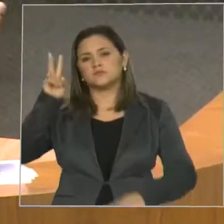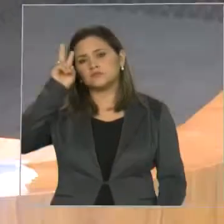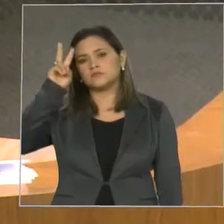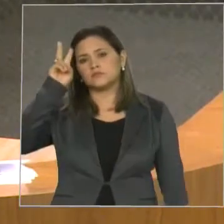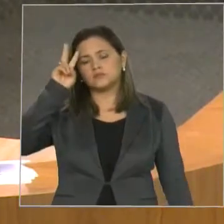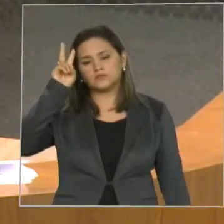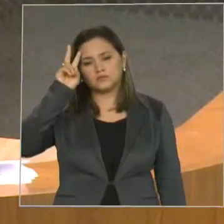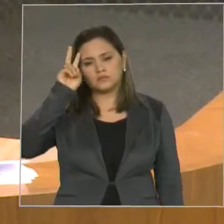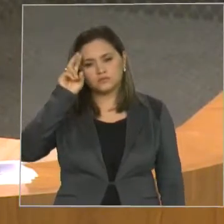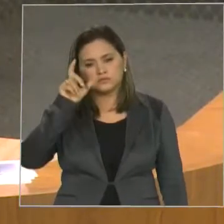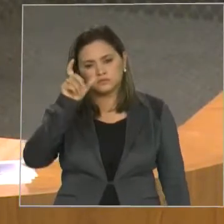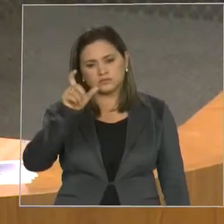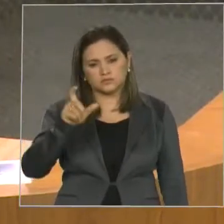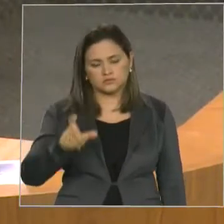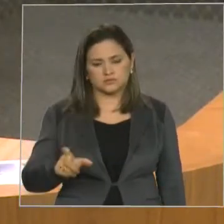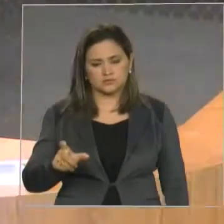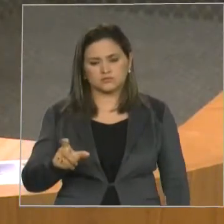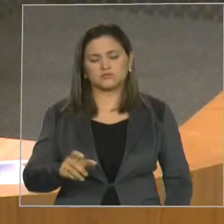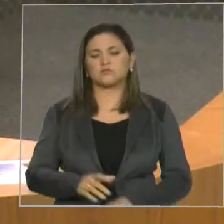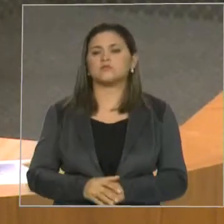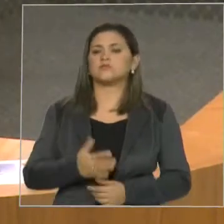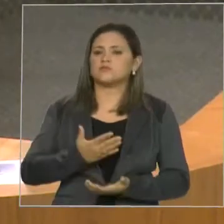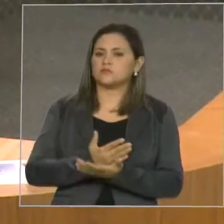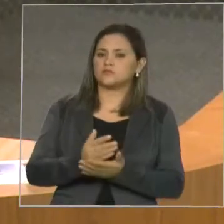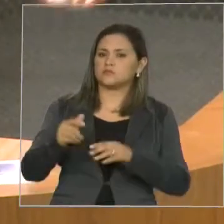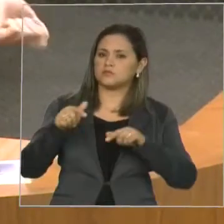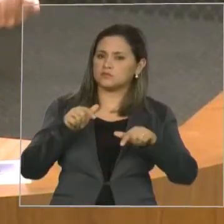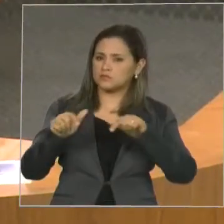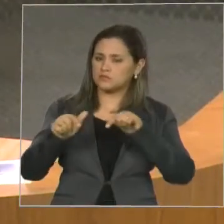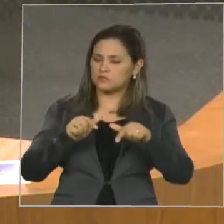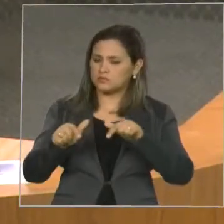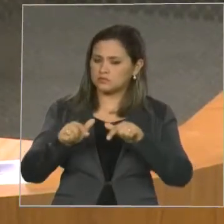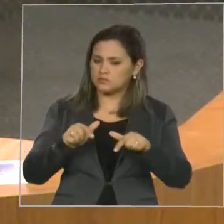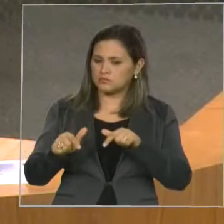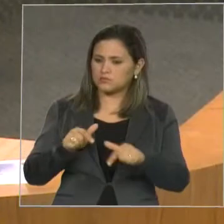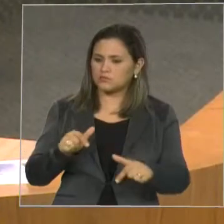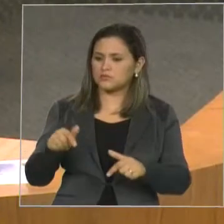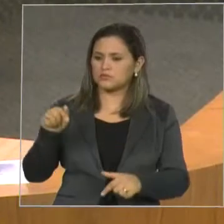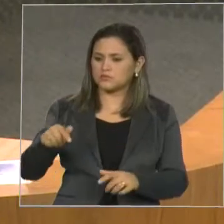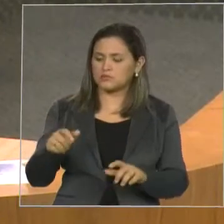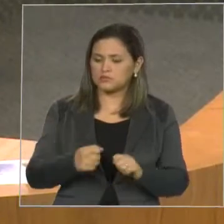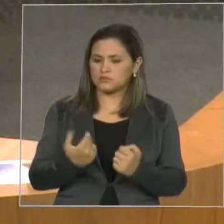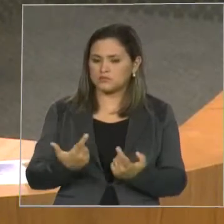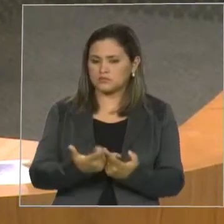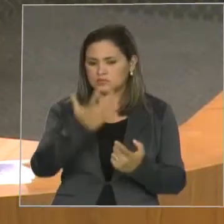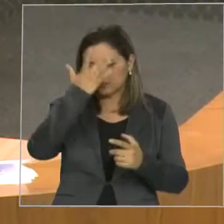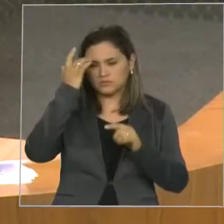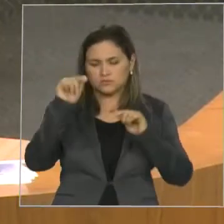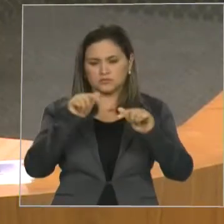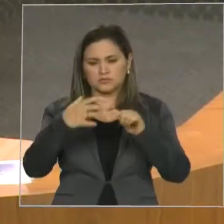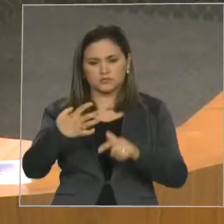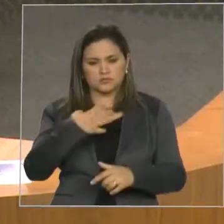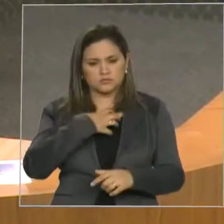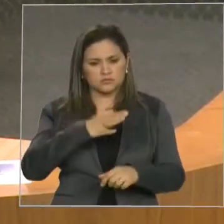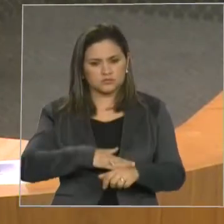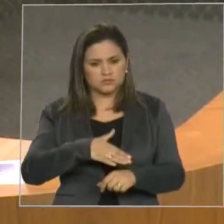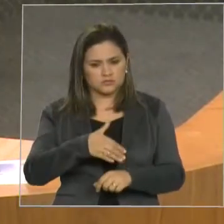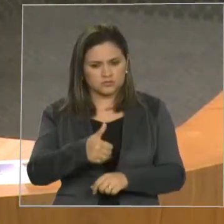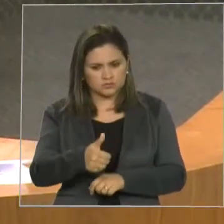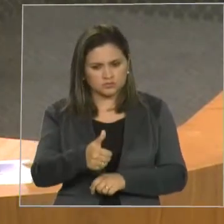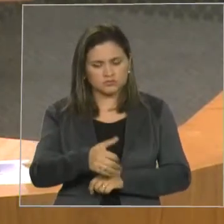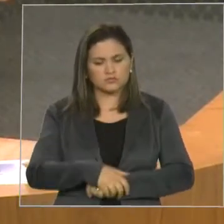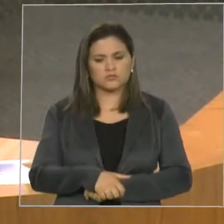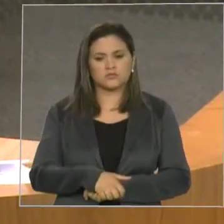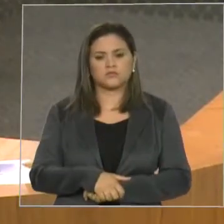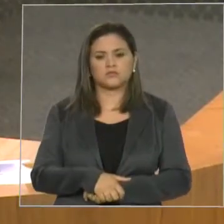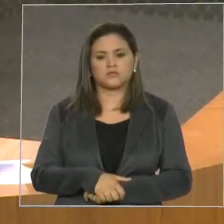grandes coisas aqui na Assembleia, as pessoas têm elogiado, as pessoas que trabalham aqui têm sentido já também algumas diferenças, que uns